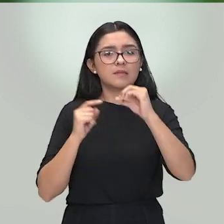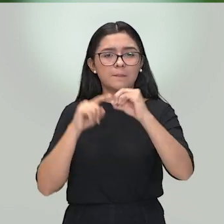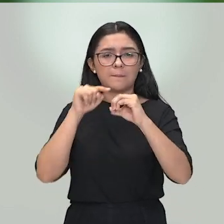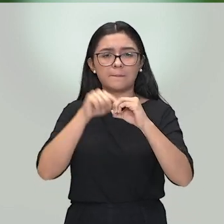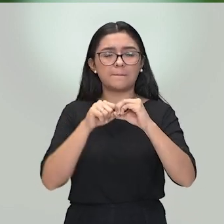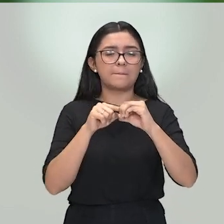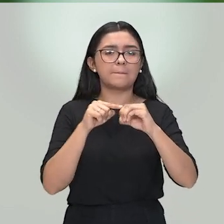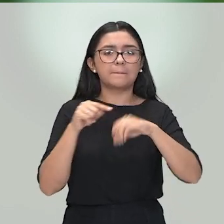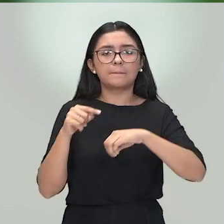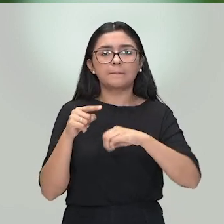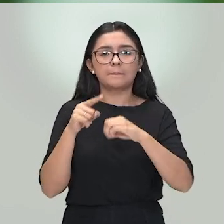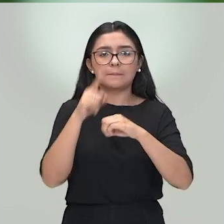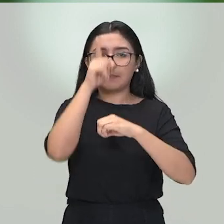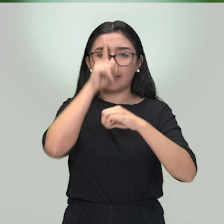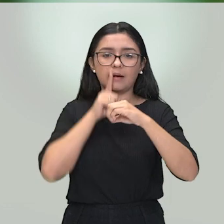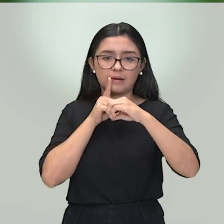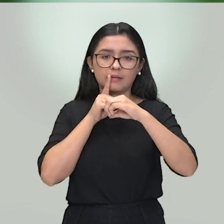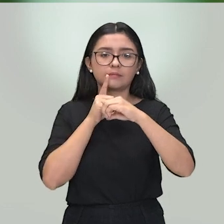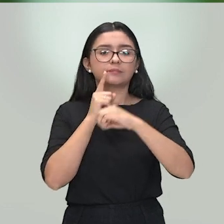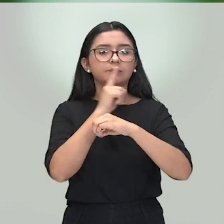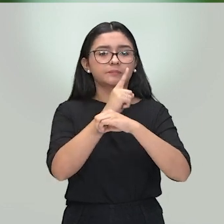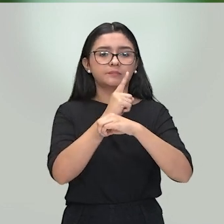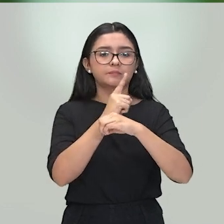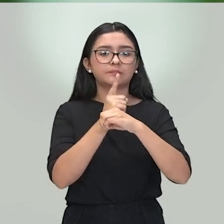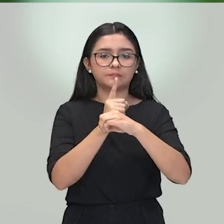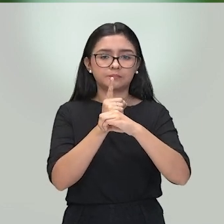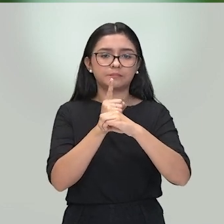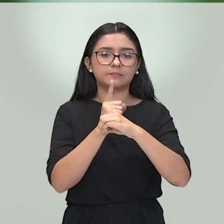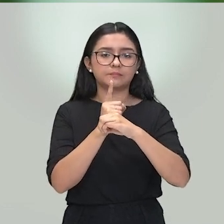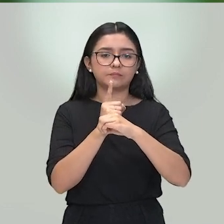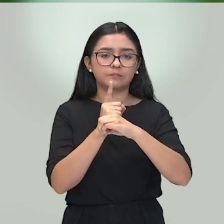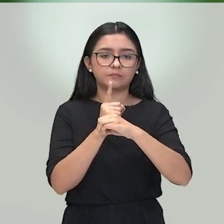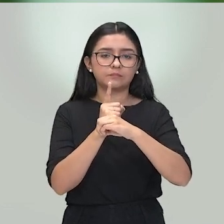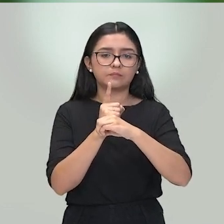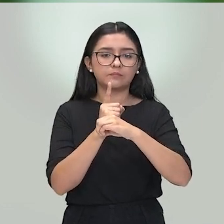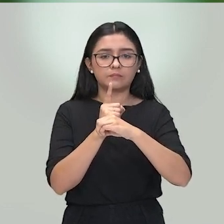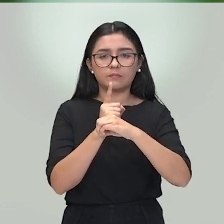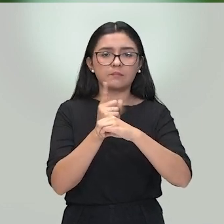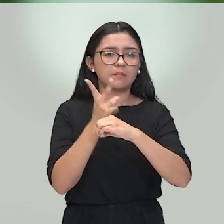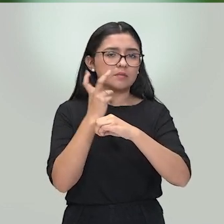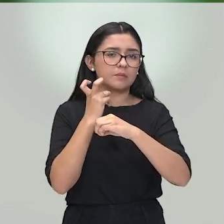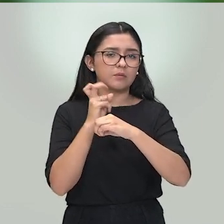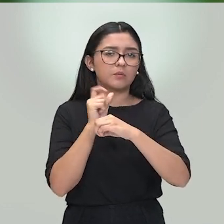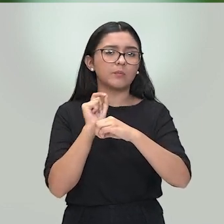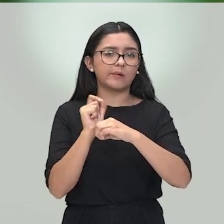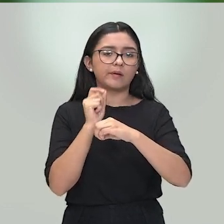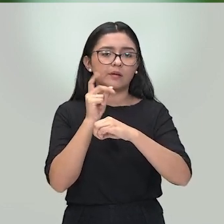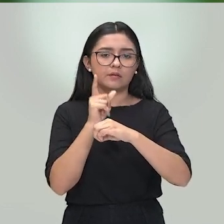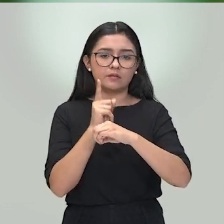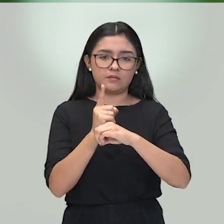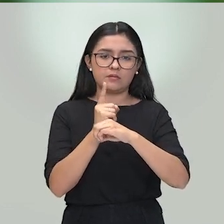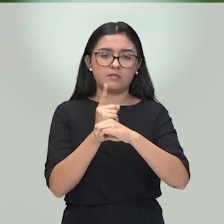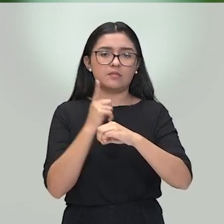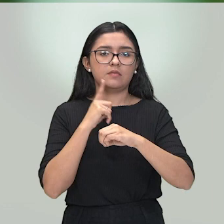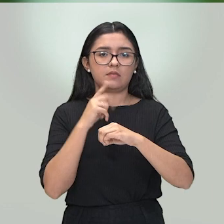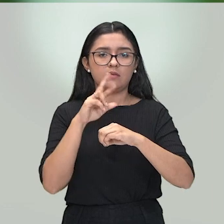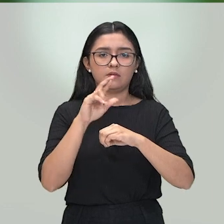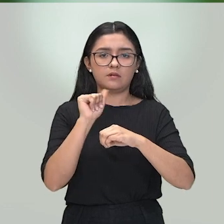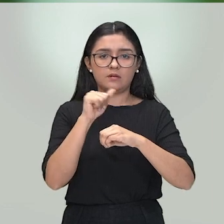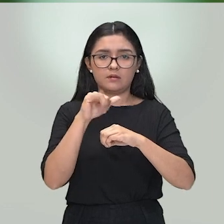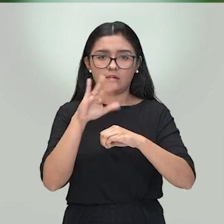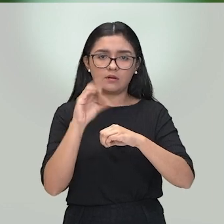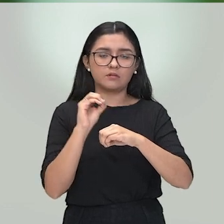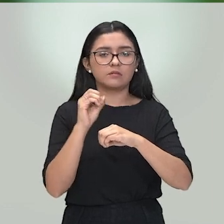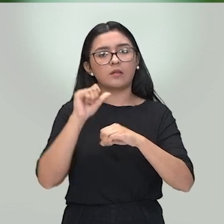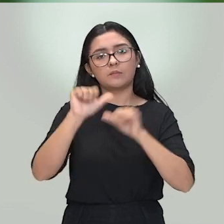meio, e o que está dentro da bolinha amarela está em outro meio. Então, a gente tem o raio refratado, que é o que está mudando de meio,